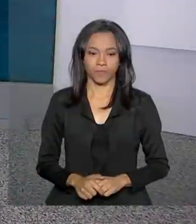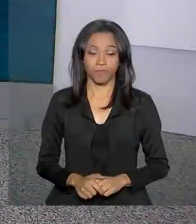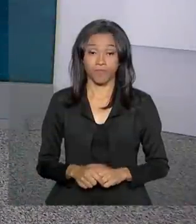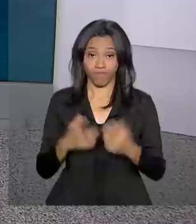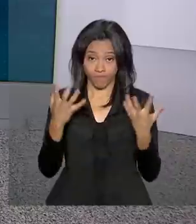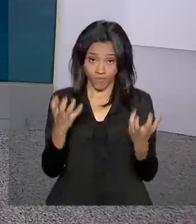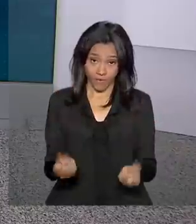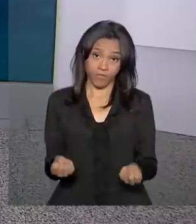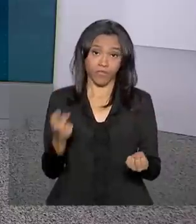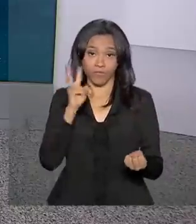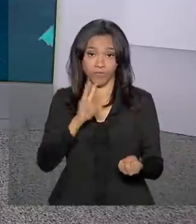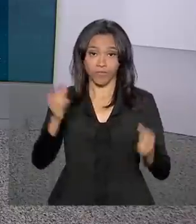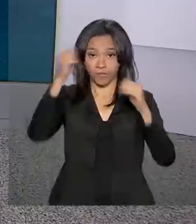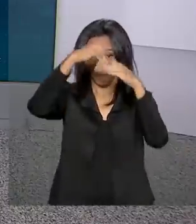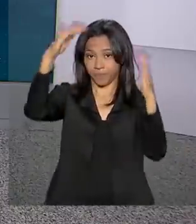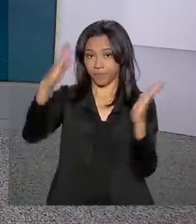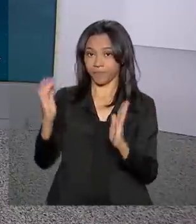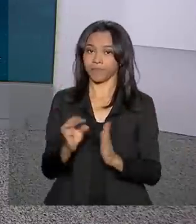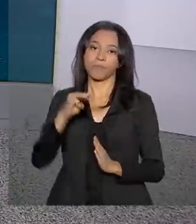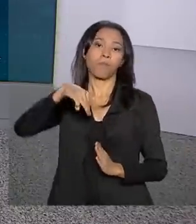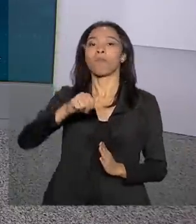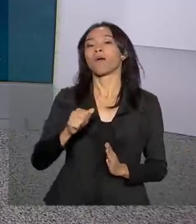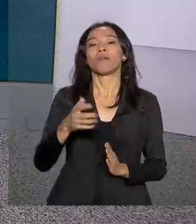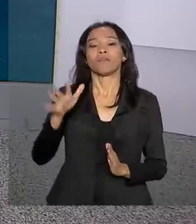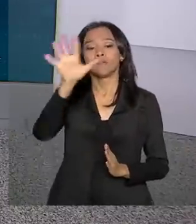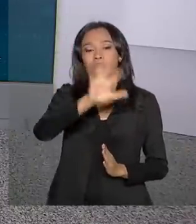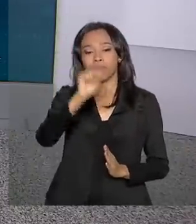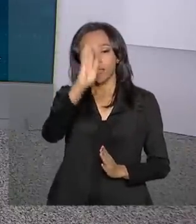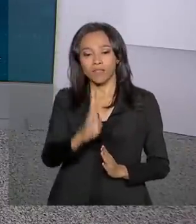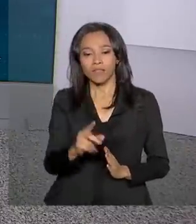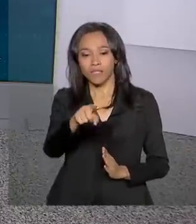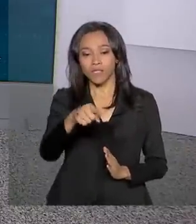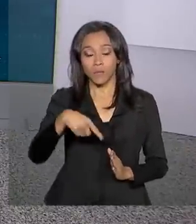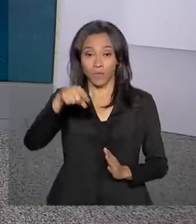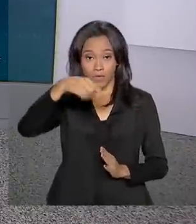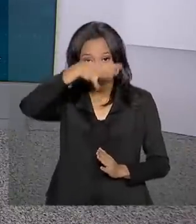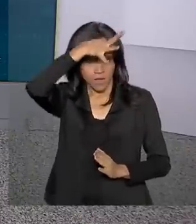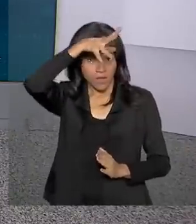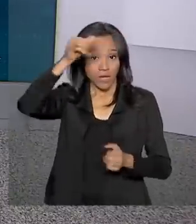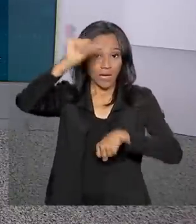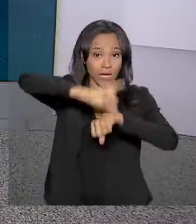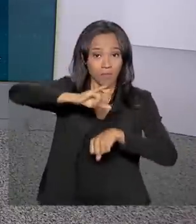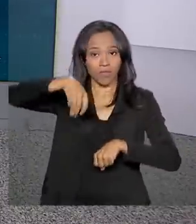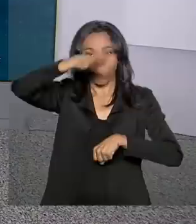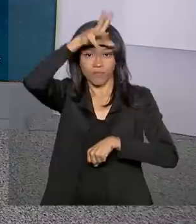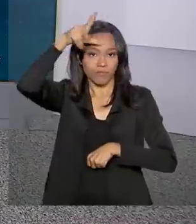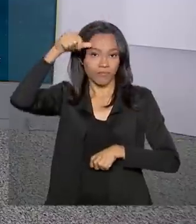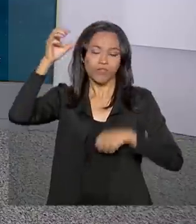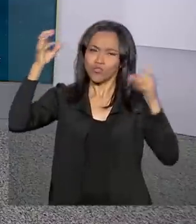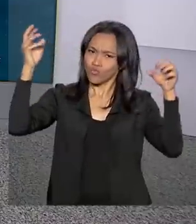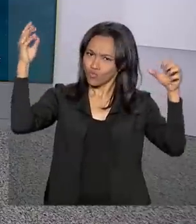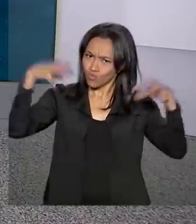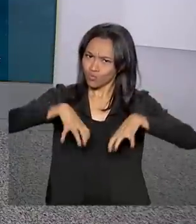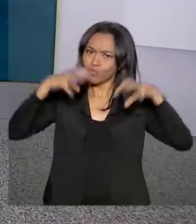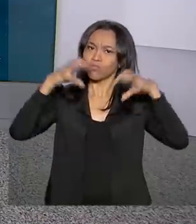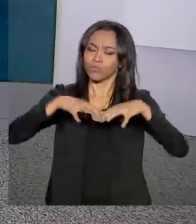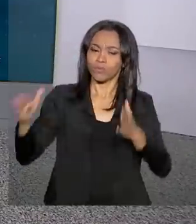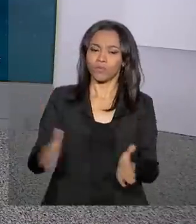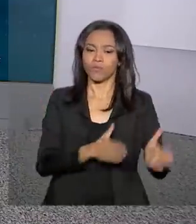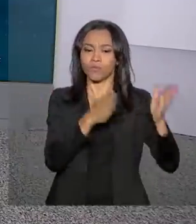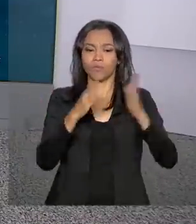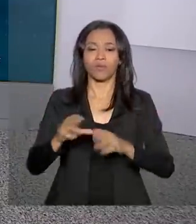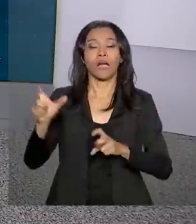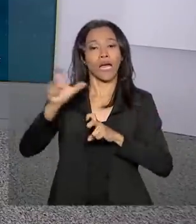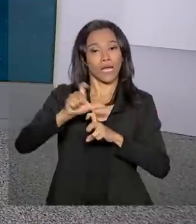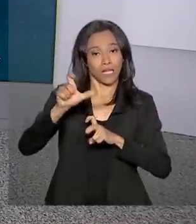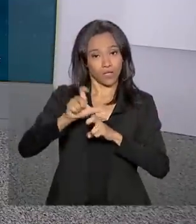Vamos então aqui ao nosso mapa. Olha só, Manaus, nós temos pancadas de chuva. Em Aracaju, as chuvas são